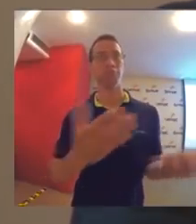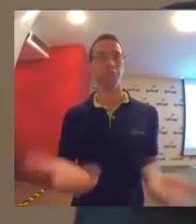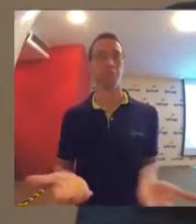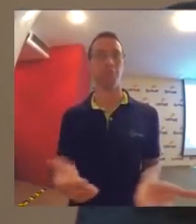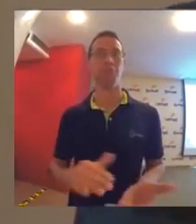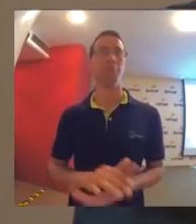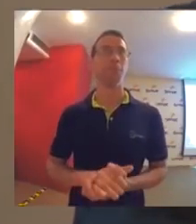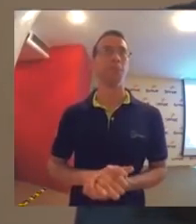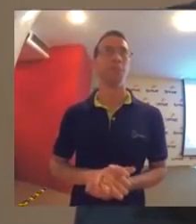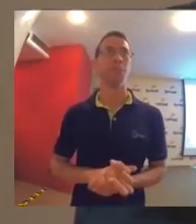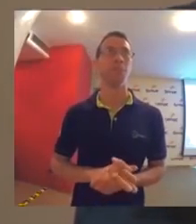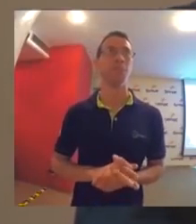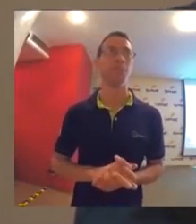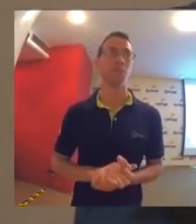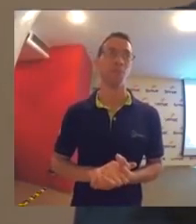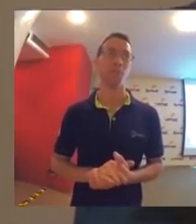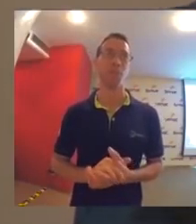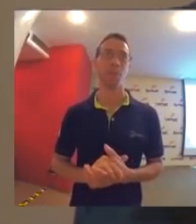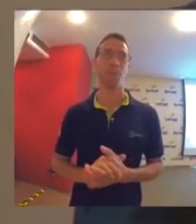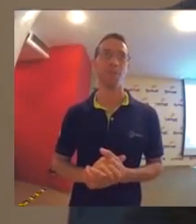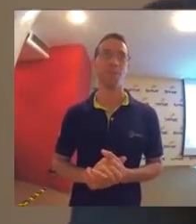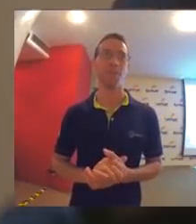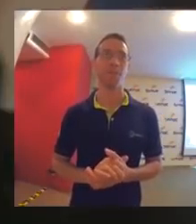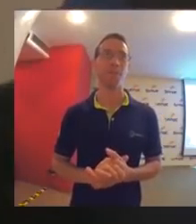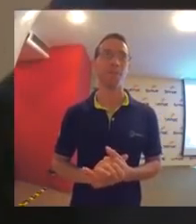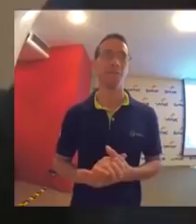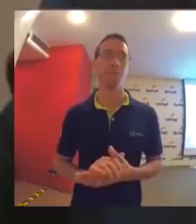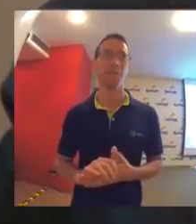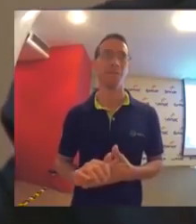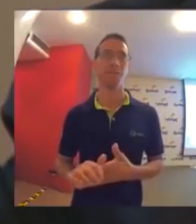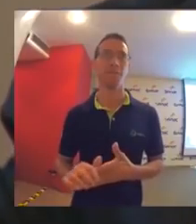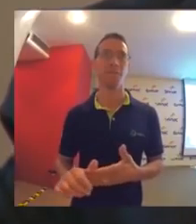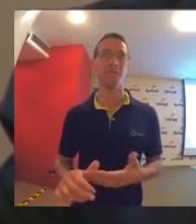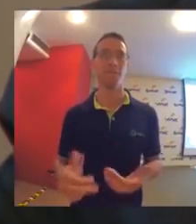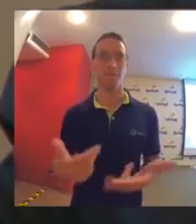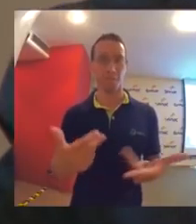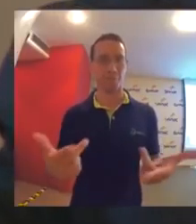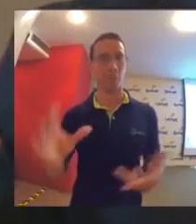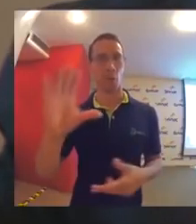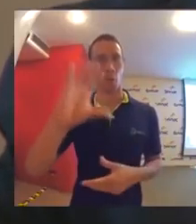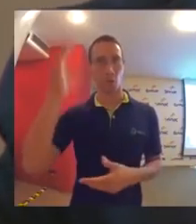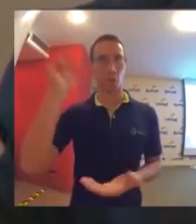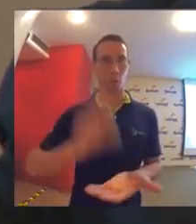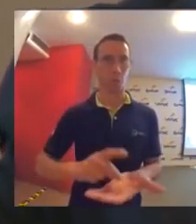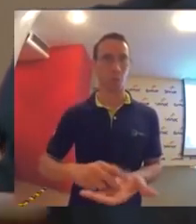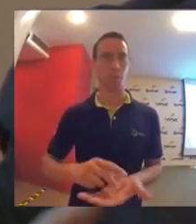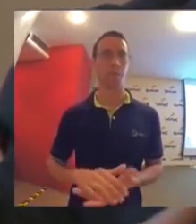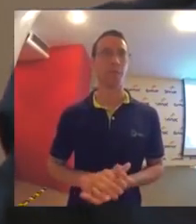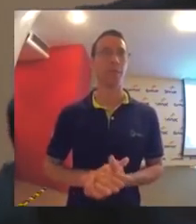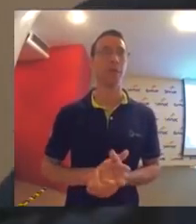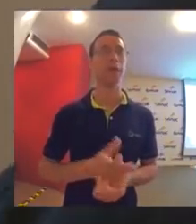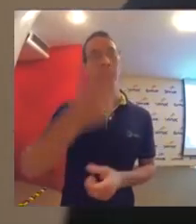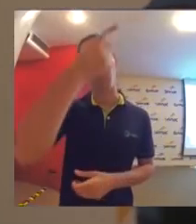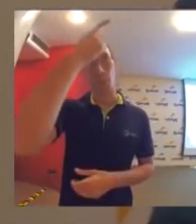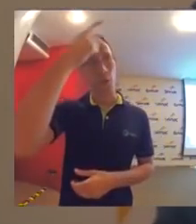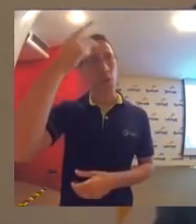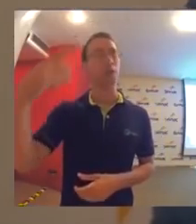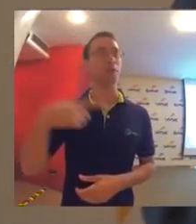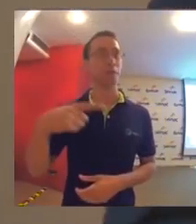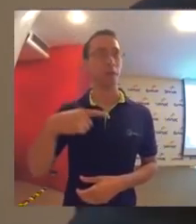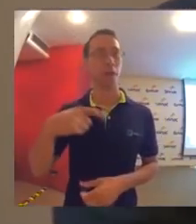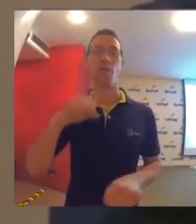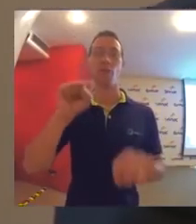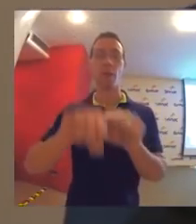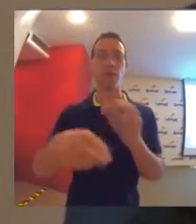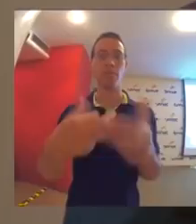Pronto, e a Ponte me salvou. Isto para dizer que no Âncora aconteceu o mesmo. Pessoas que tiveram uma formação idêntica